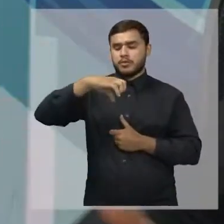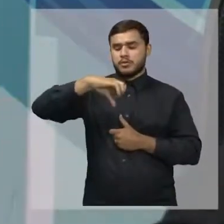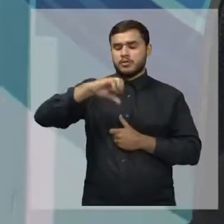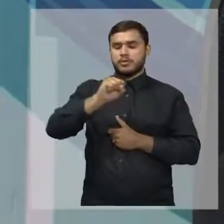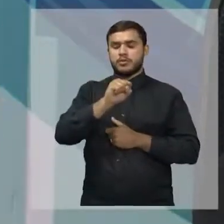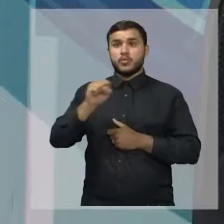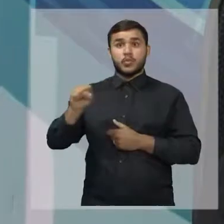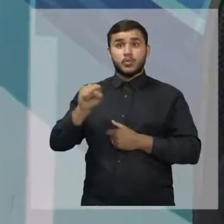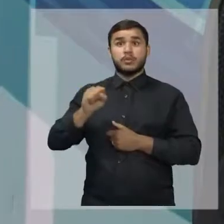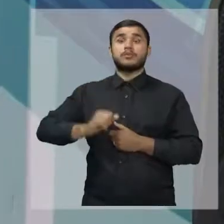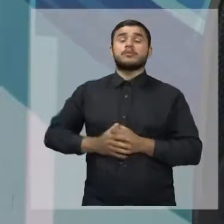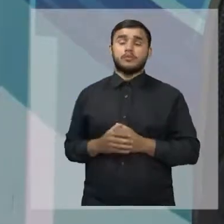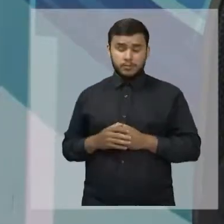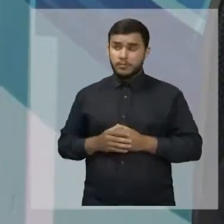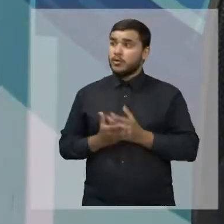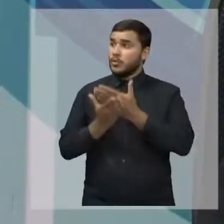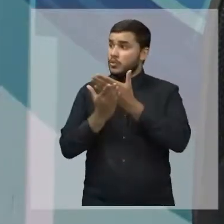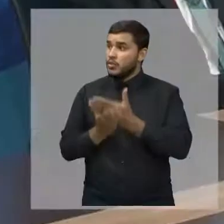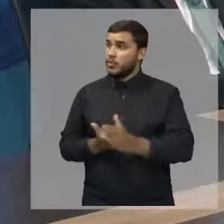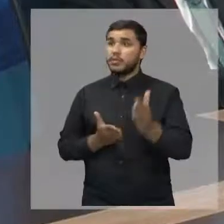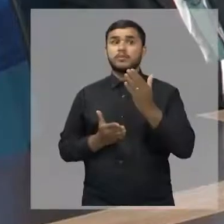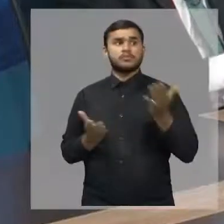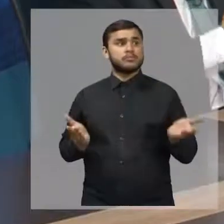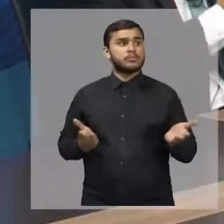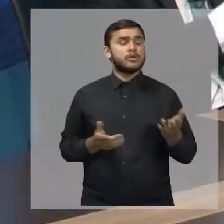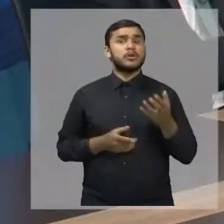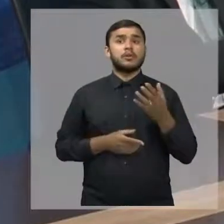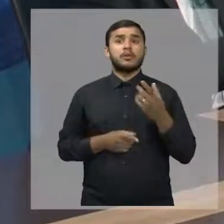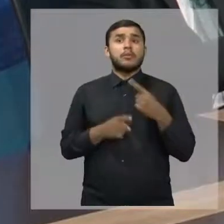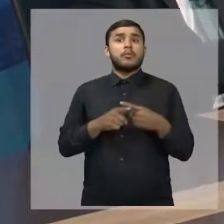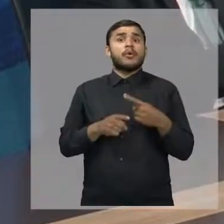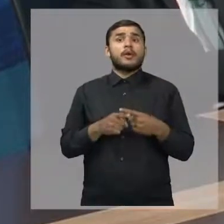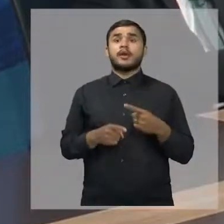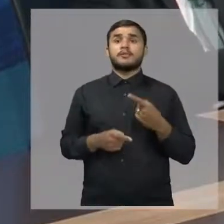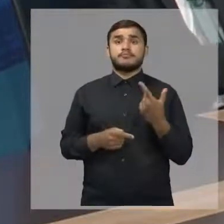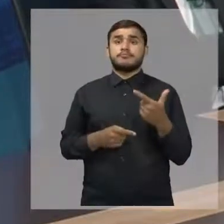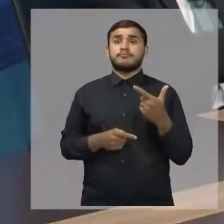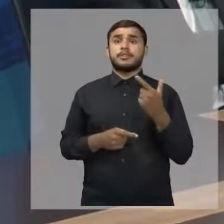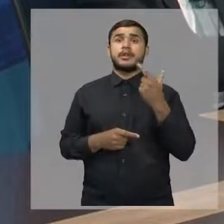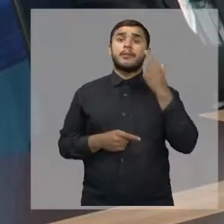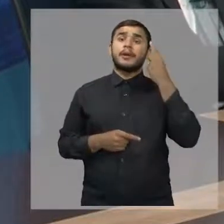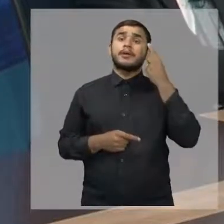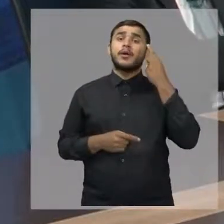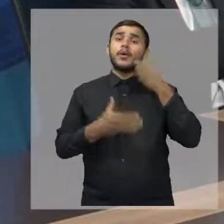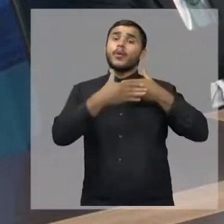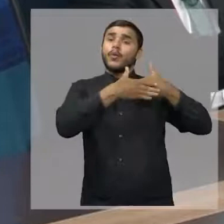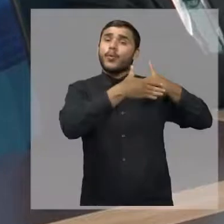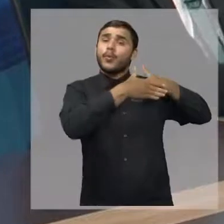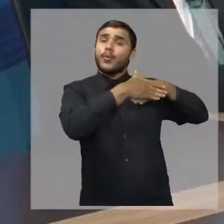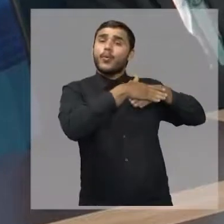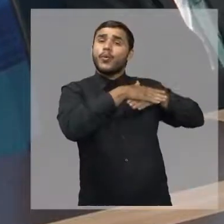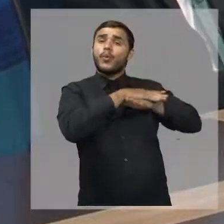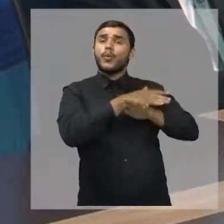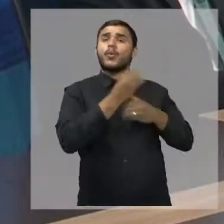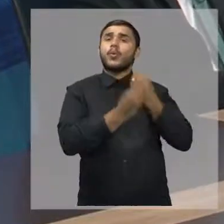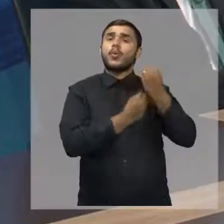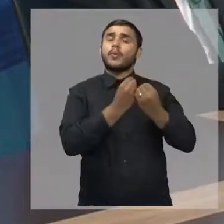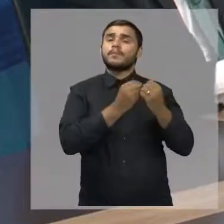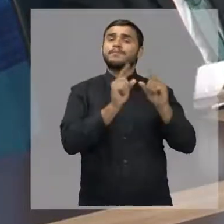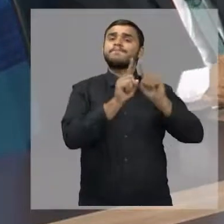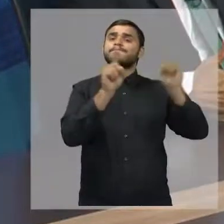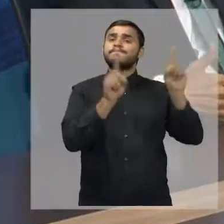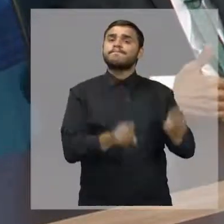se estabeleceram, e nós não temos, então, uma cultura em relação ao programa, em relação às